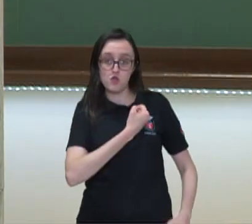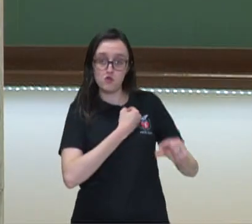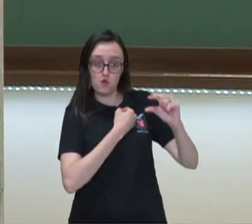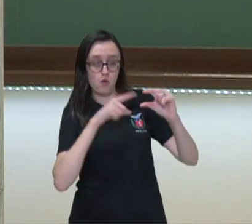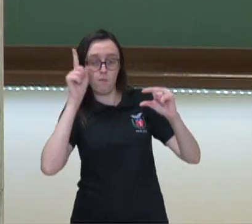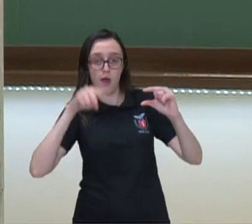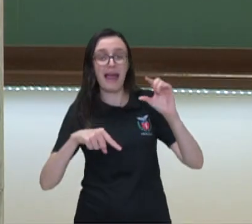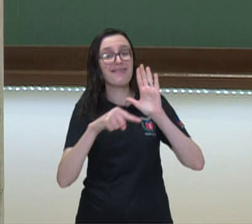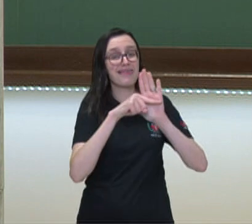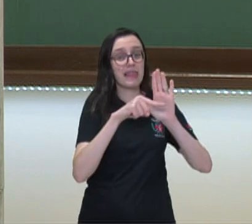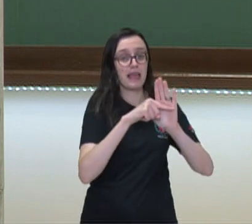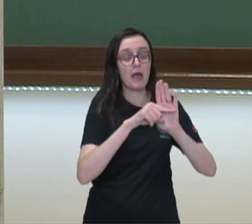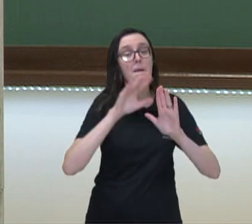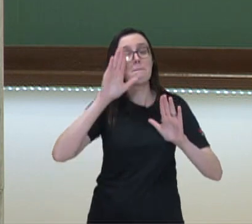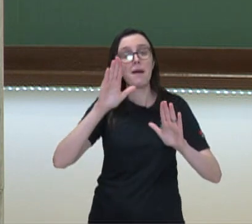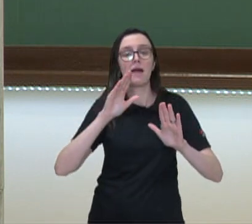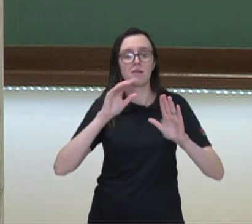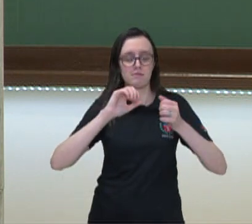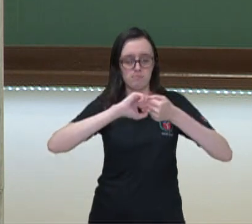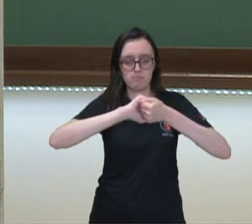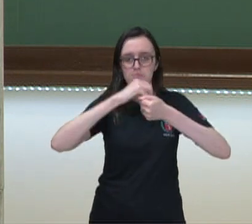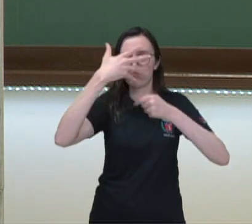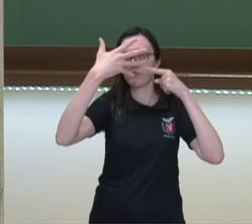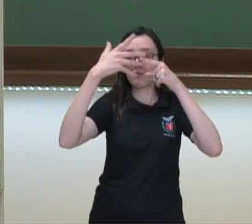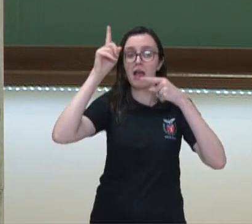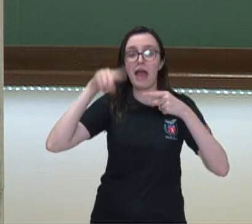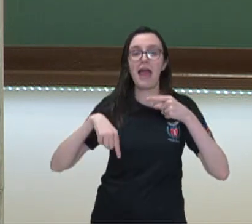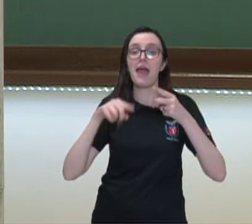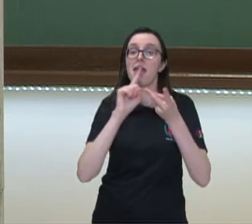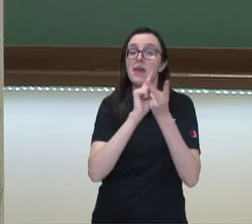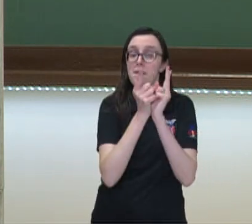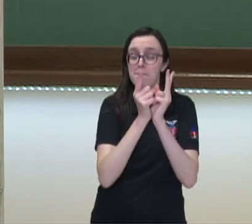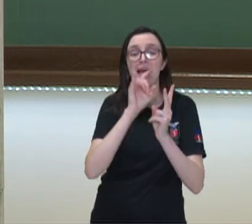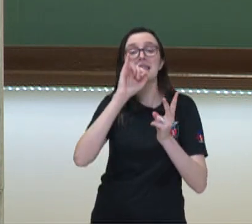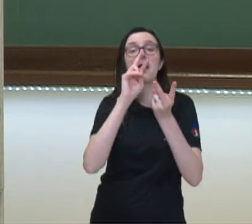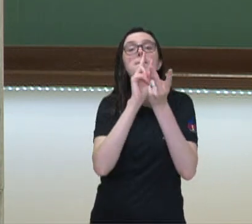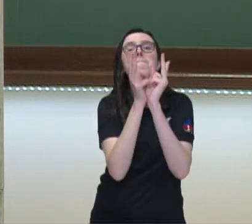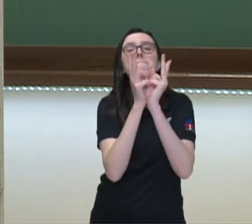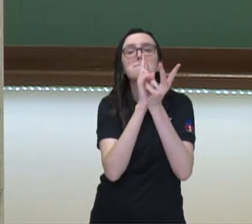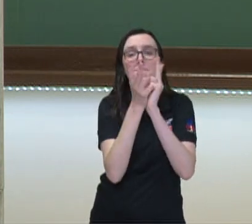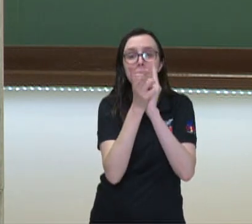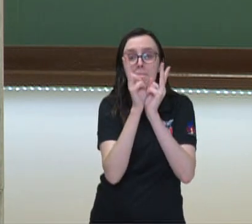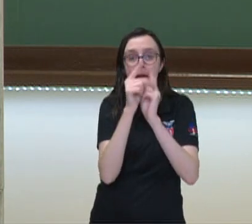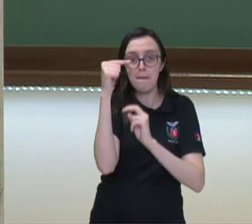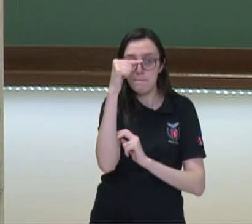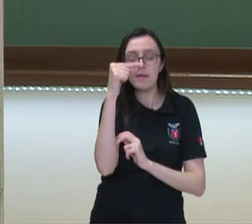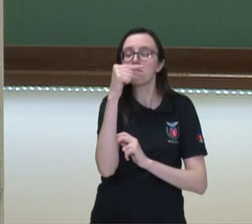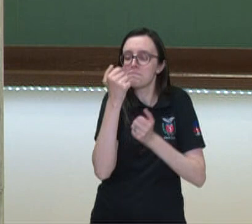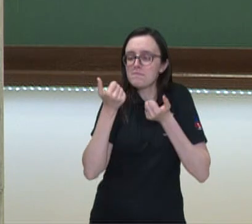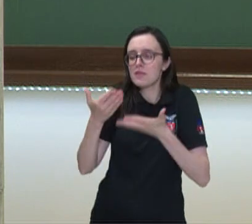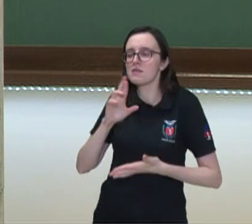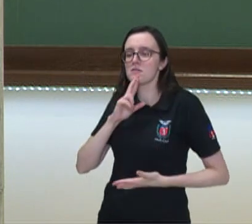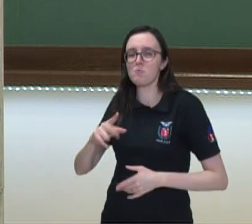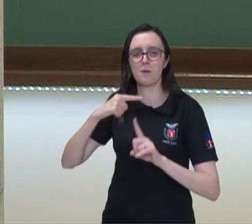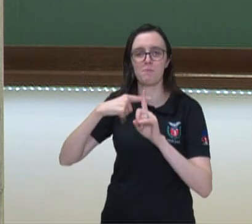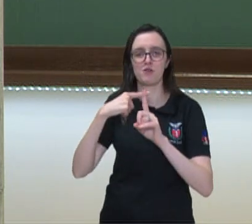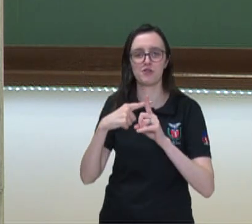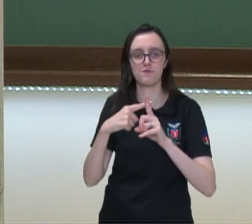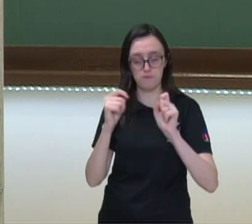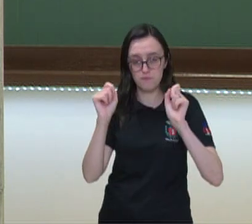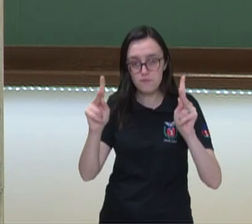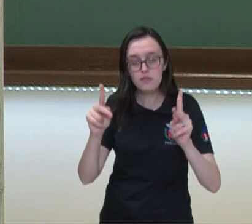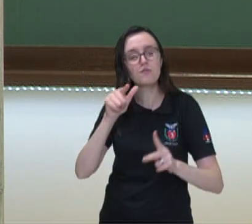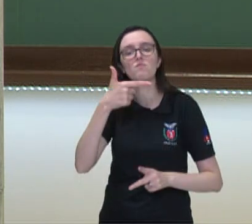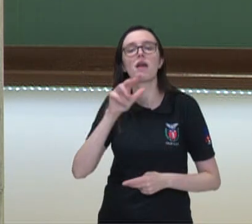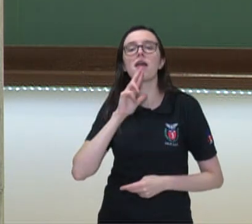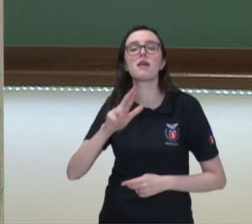e o expoente for ímpar. Se o expoente for par, os pares de sinais de menos vão ficar positivos, tá? Então você